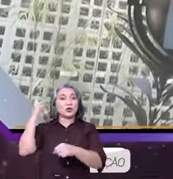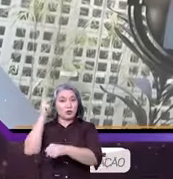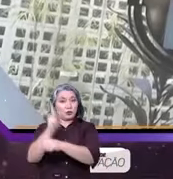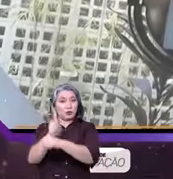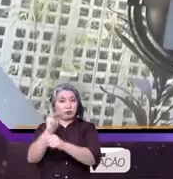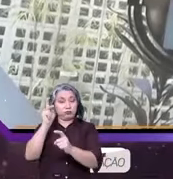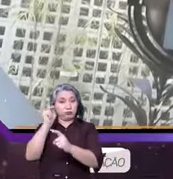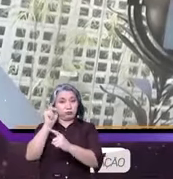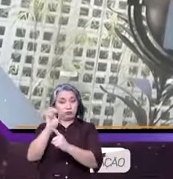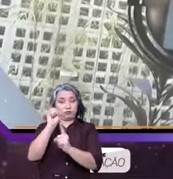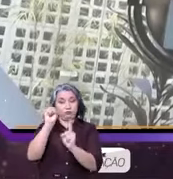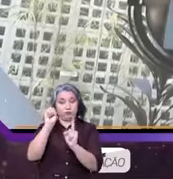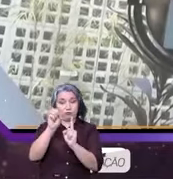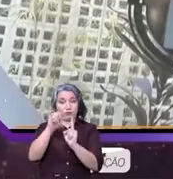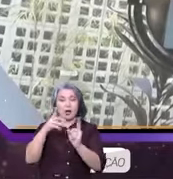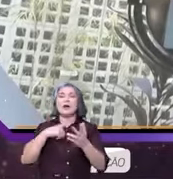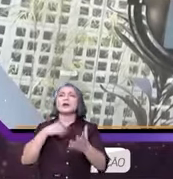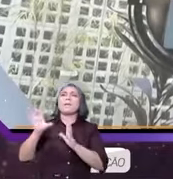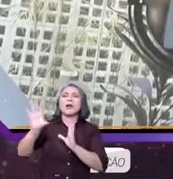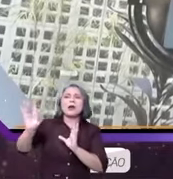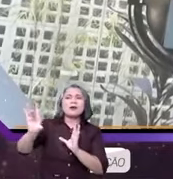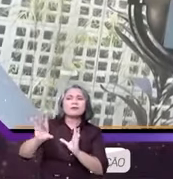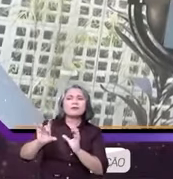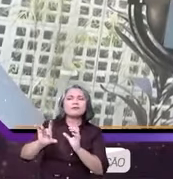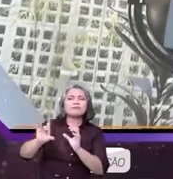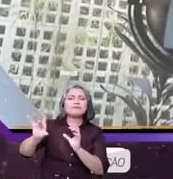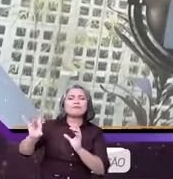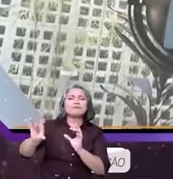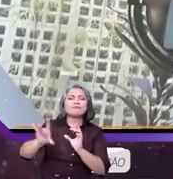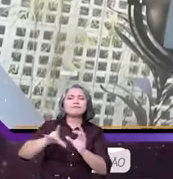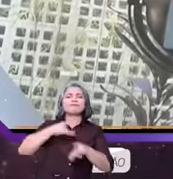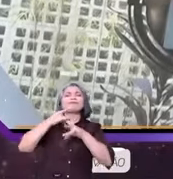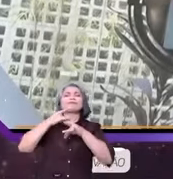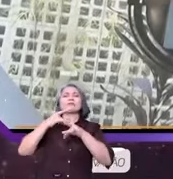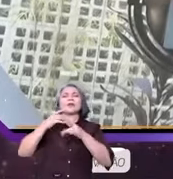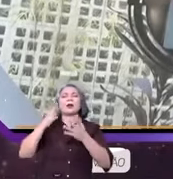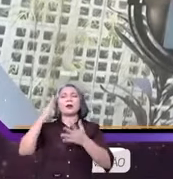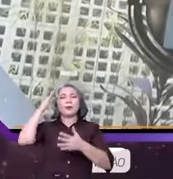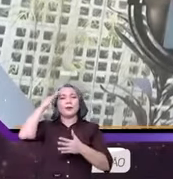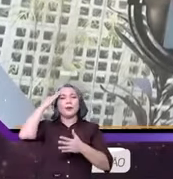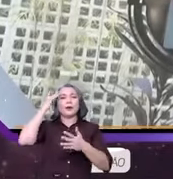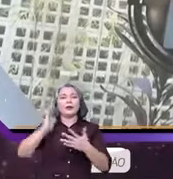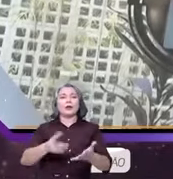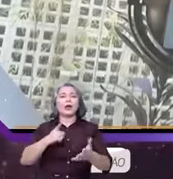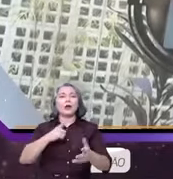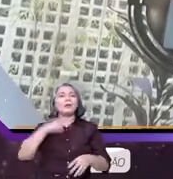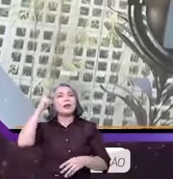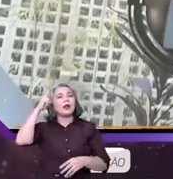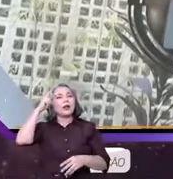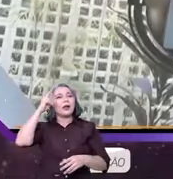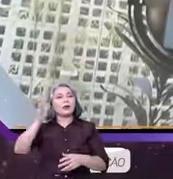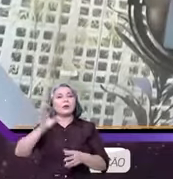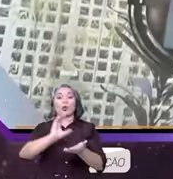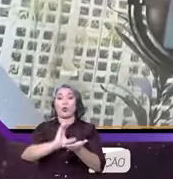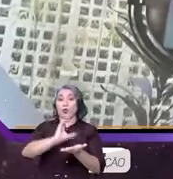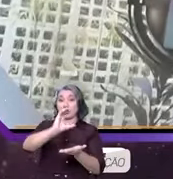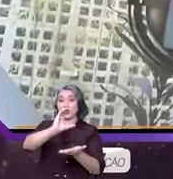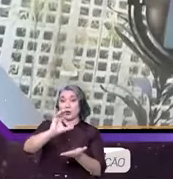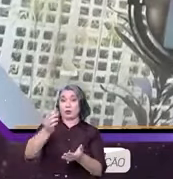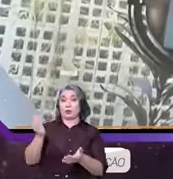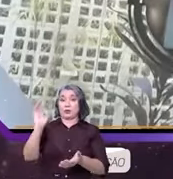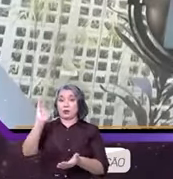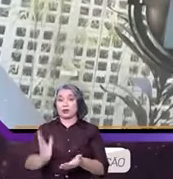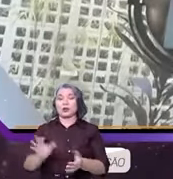Pegando também um gancho na indagação do doutor João Tiago, eu me recordo que o Conselho Nacional de Justiça,